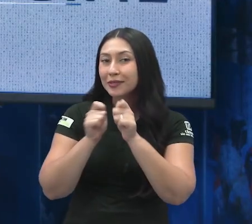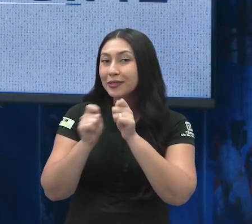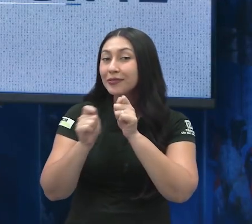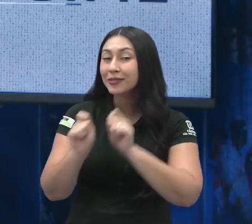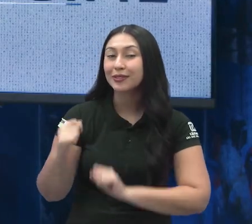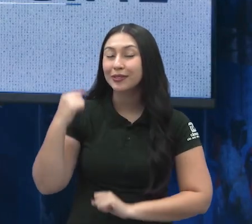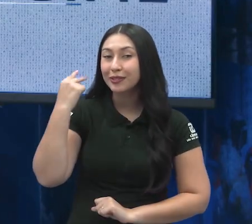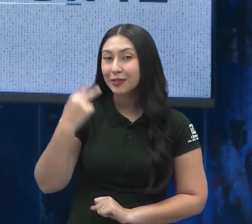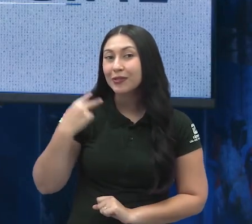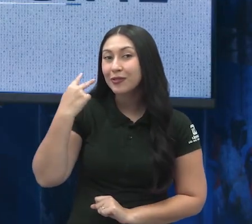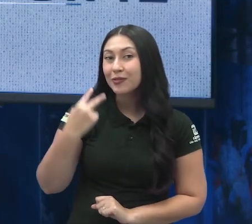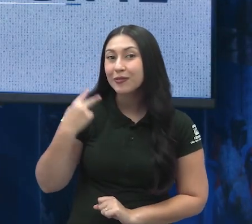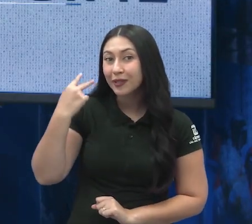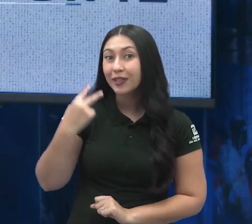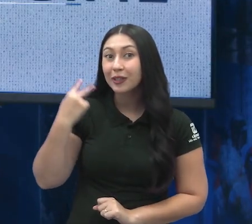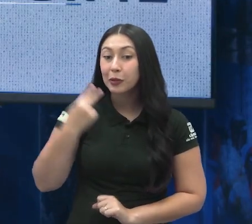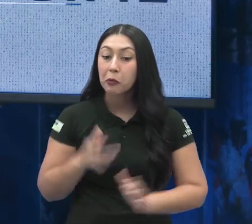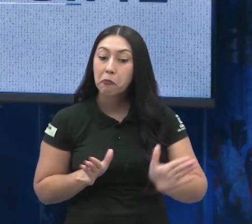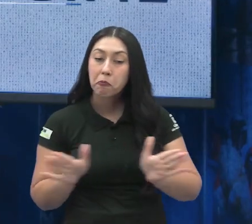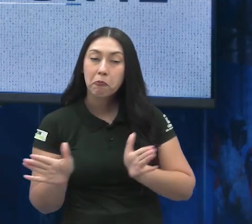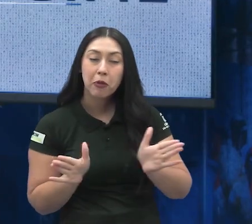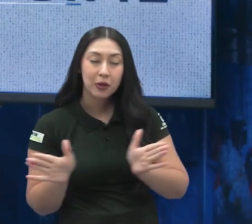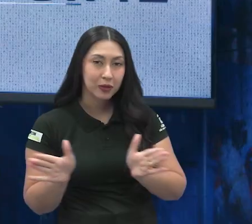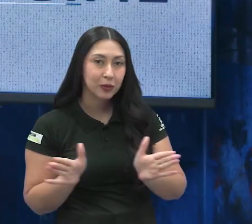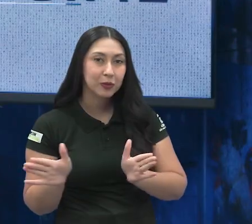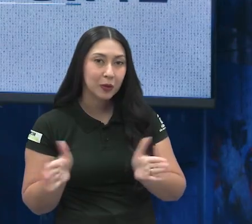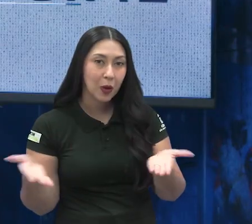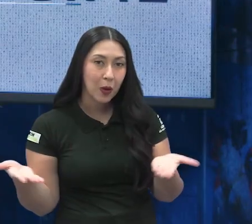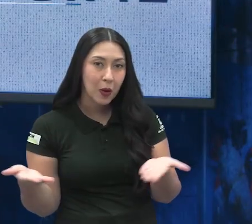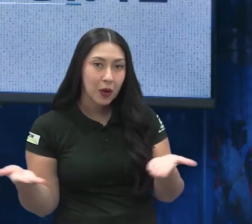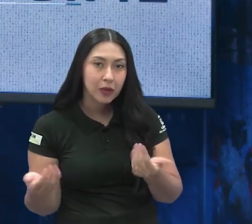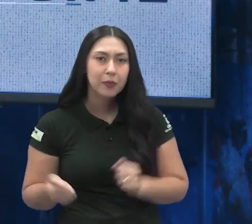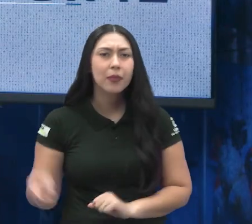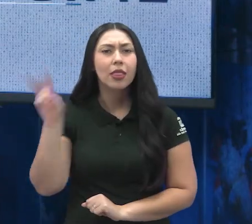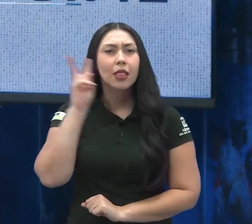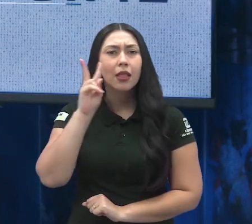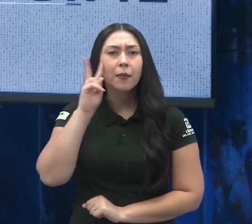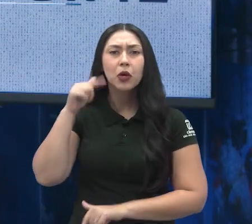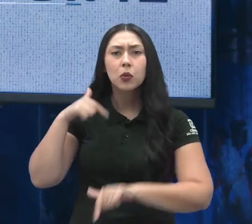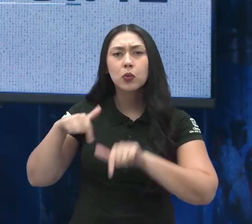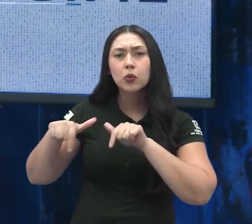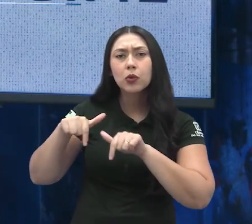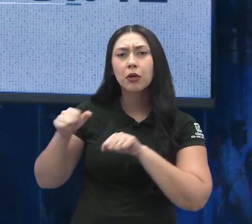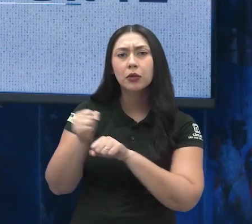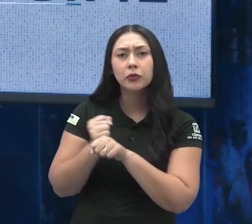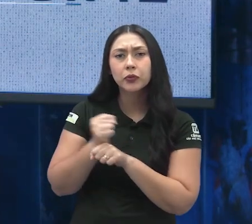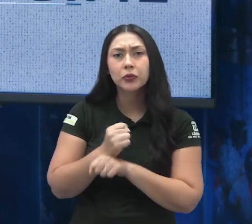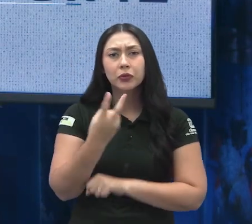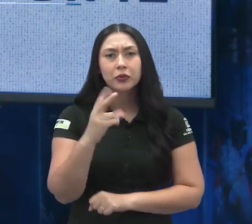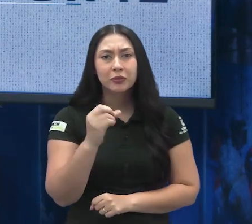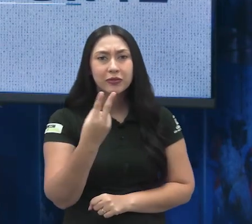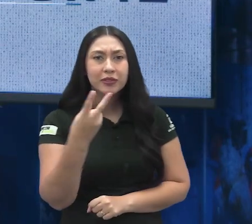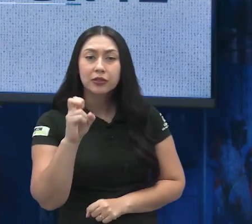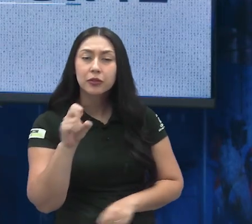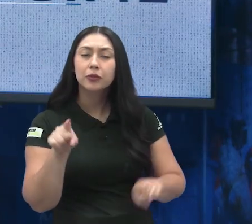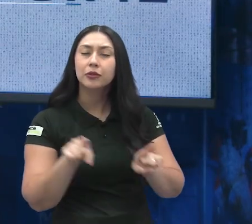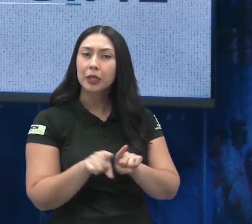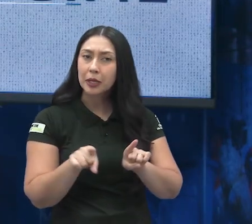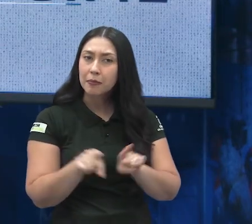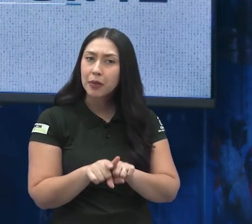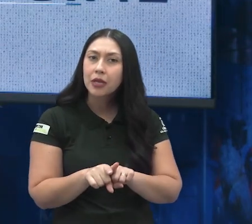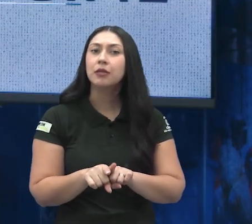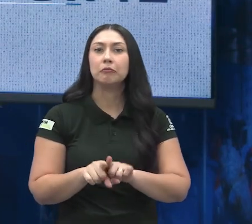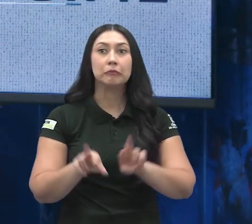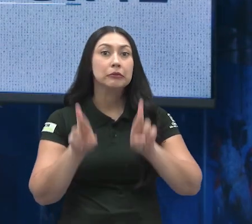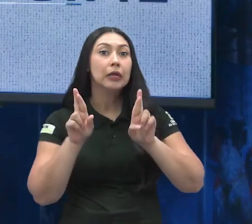de entrevistas com os vereadores da atual legislatura. Eles relembraram o trabalho realizado em 2025 e